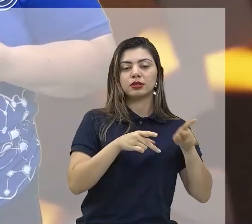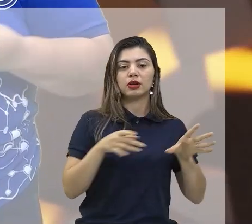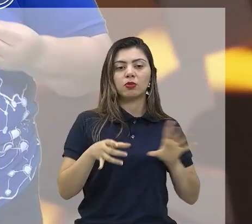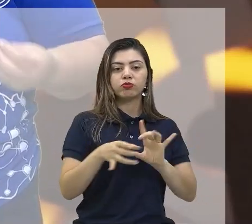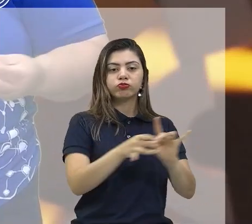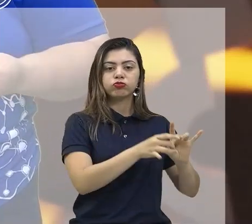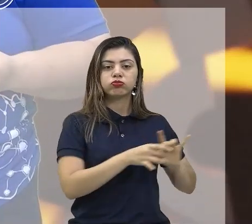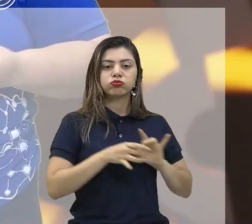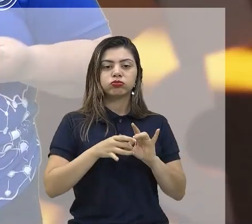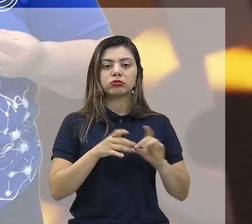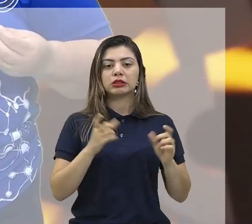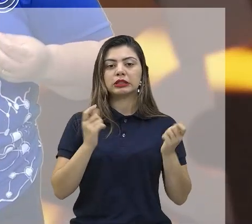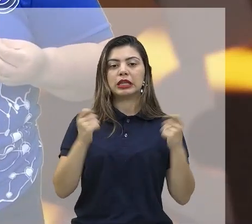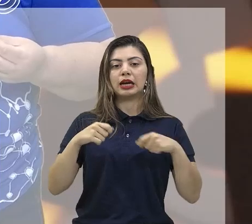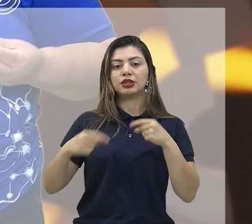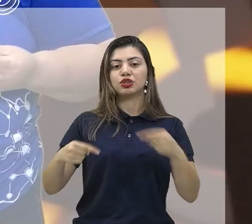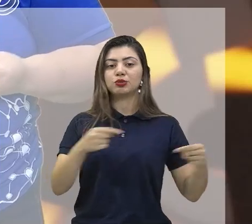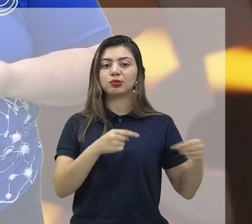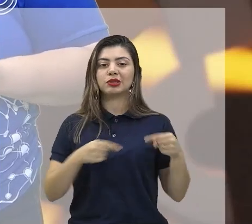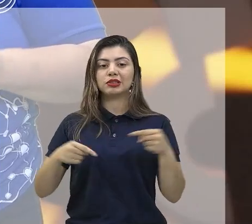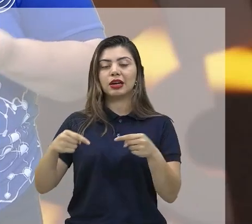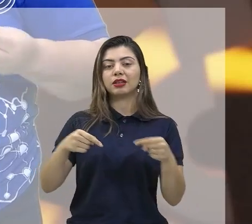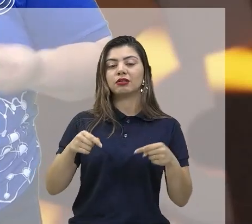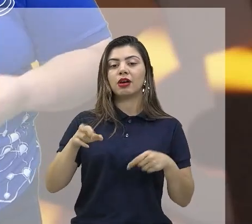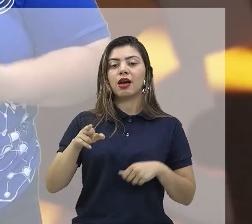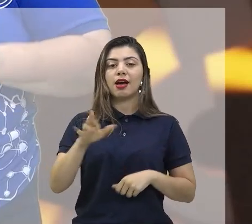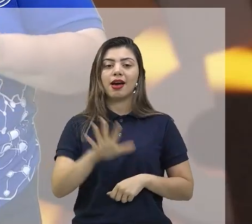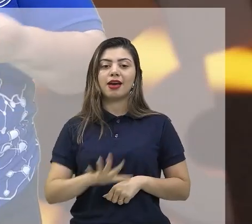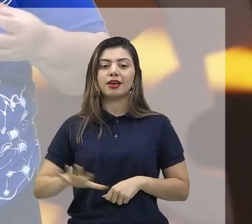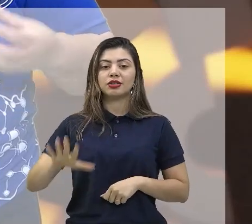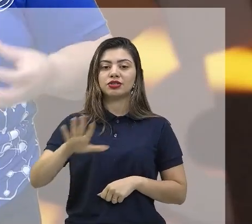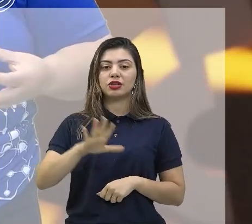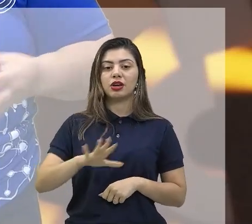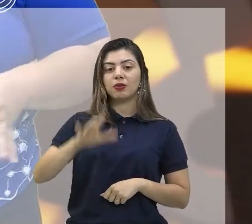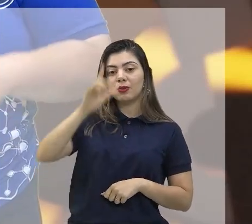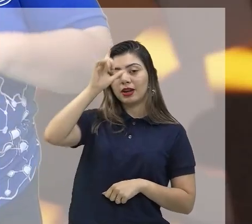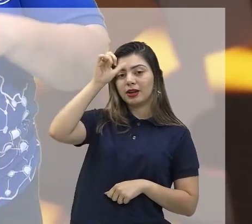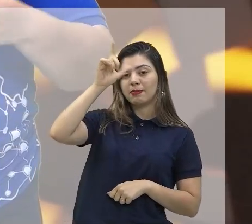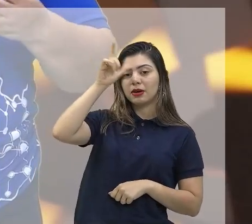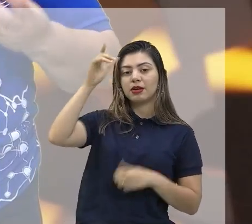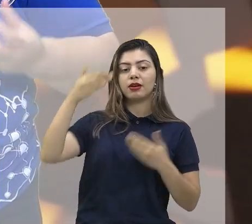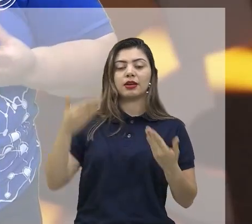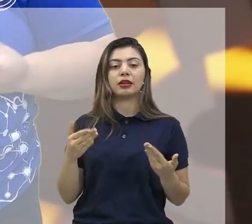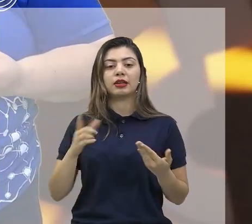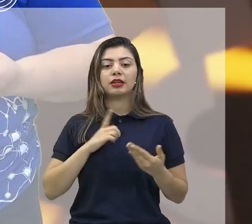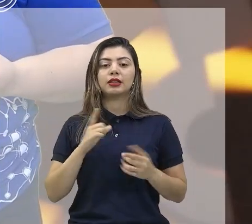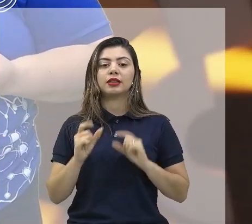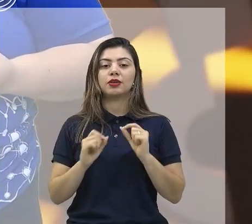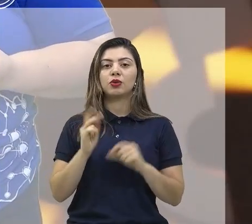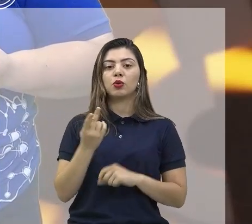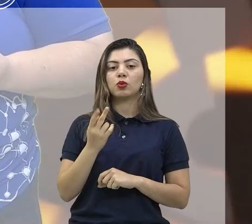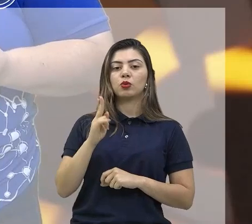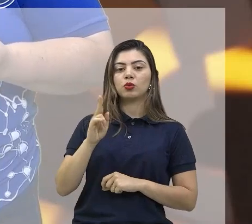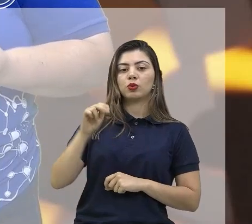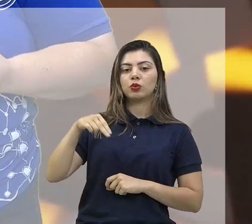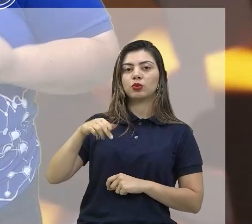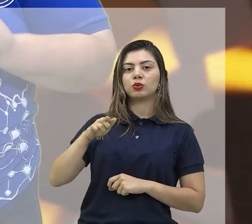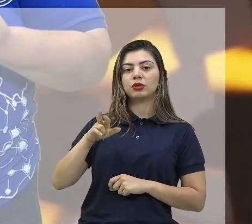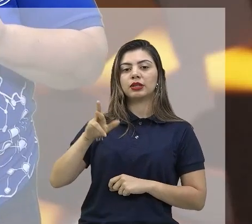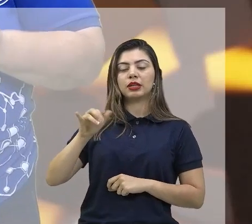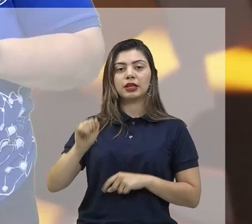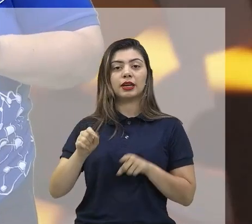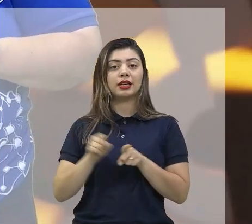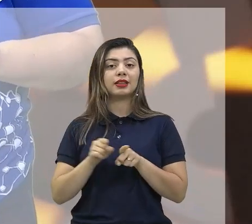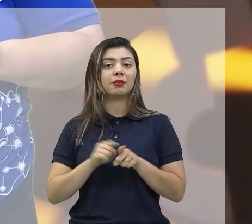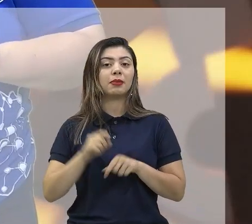que disputavam as regiões, então, ali dos Balcãs, a Alemanha, a Áustria, a Hungria, né? E temos aí